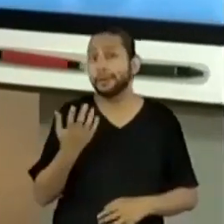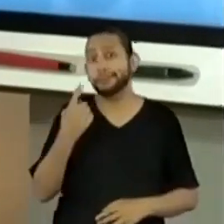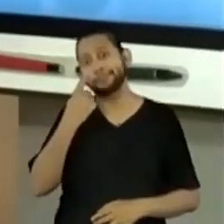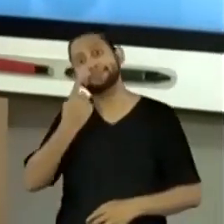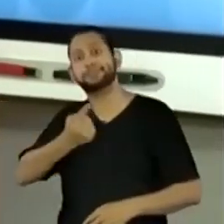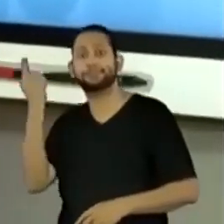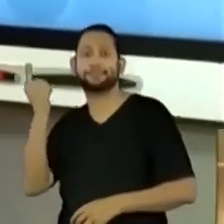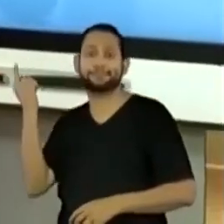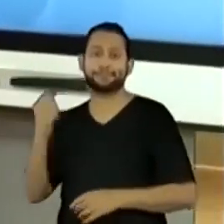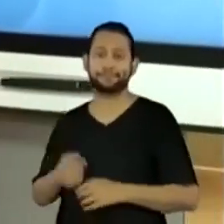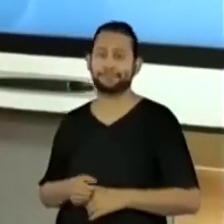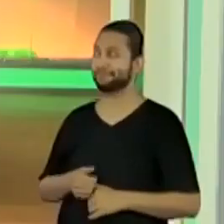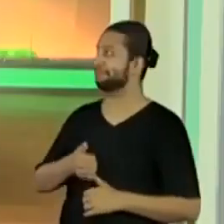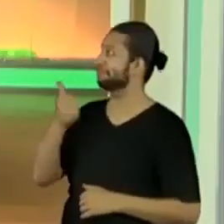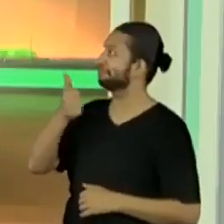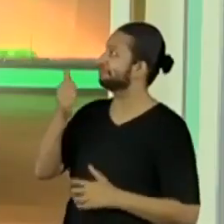aqui.